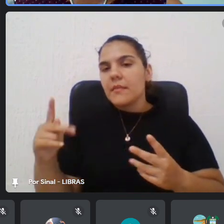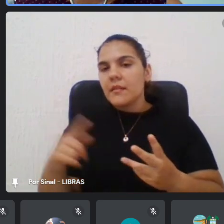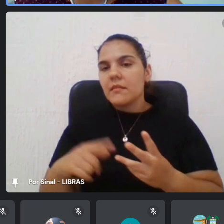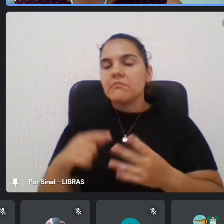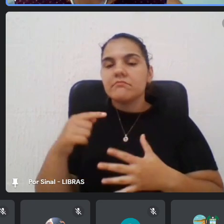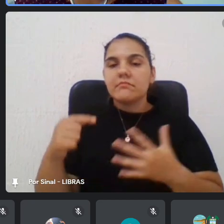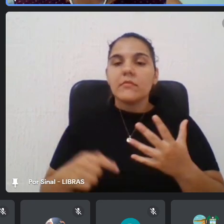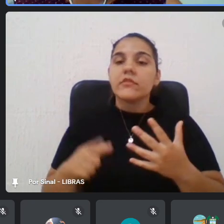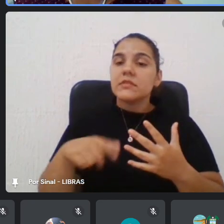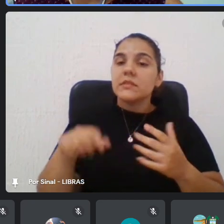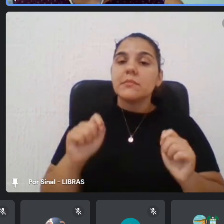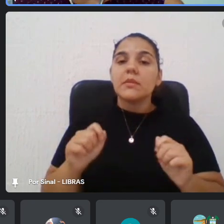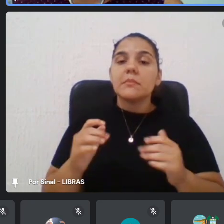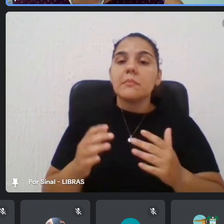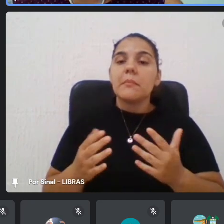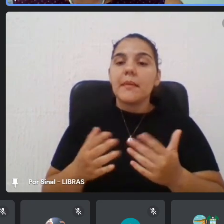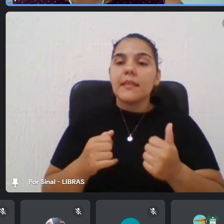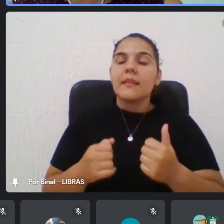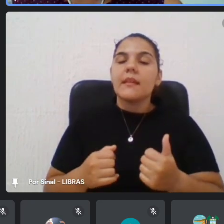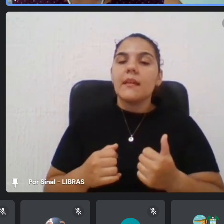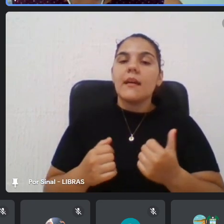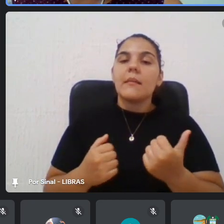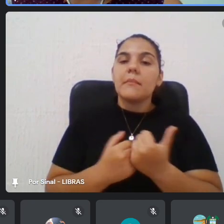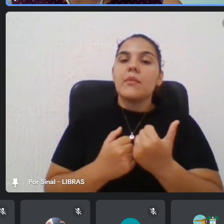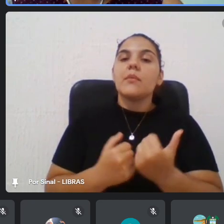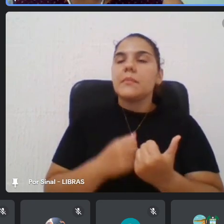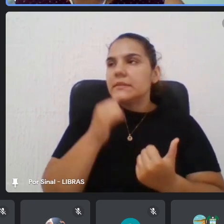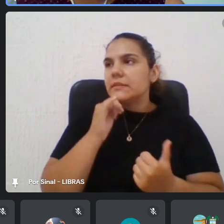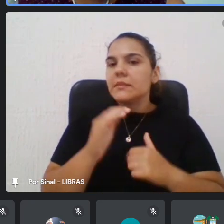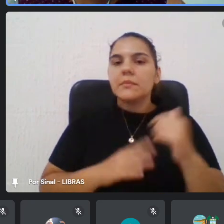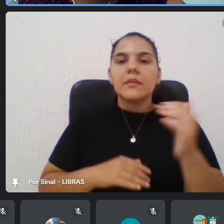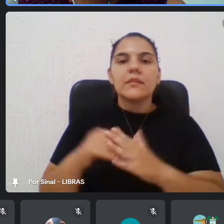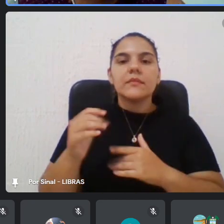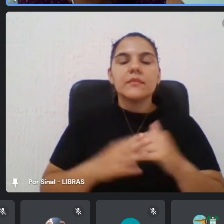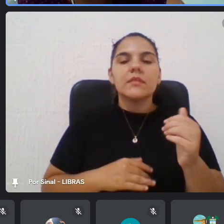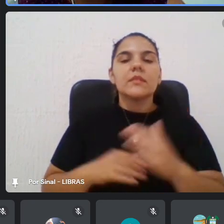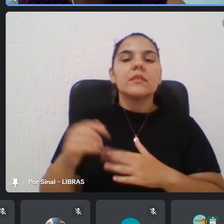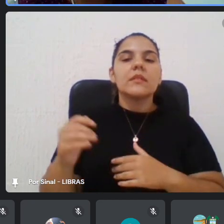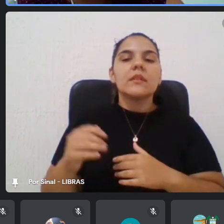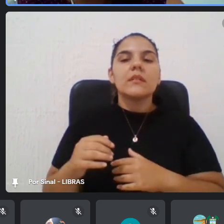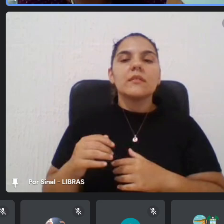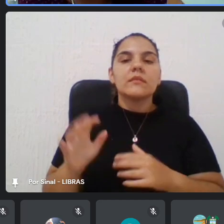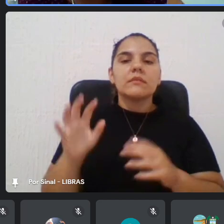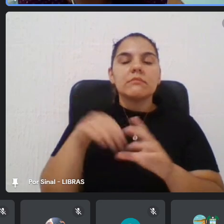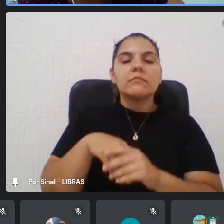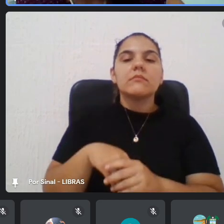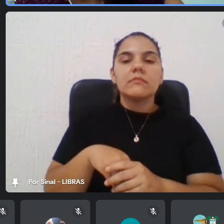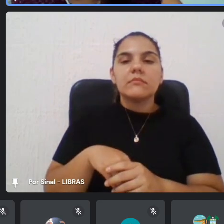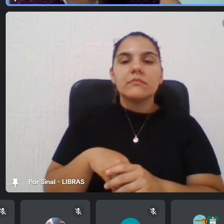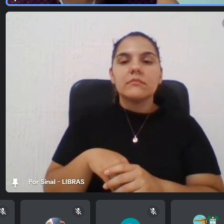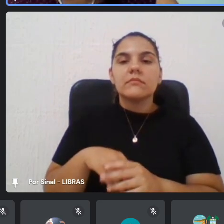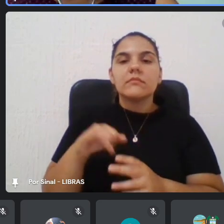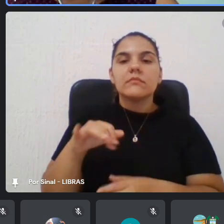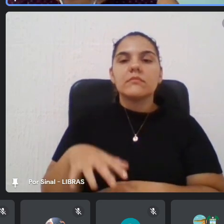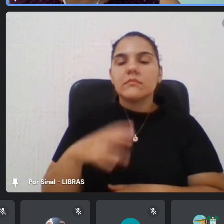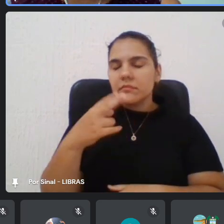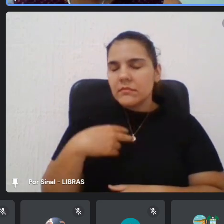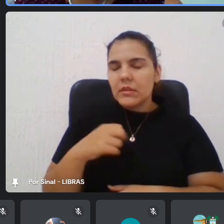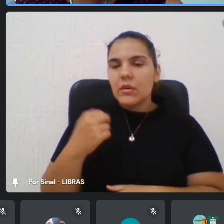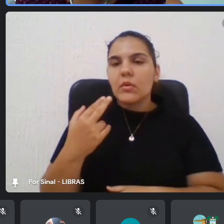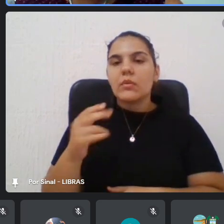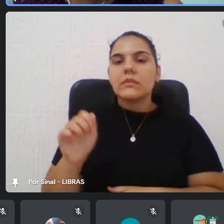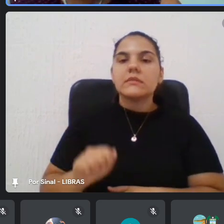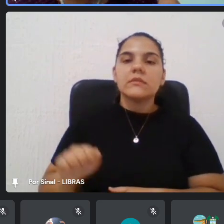apoio para saber onde é que estão os profissionais, por exemplo, no Instituto de Cegos tem gente que vocês podem contratar, na Associação de